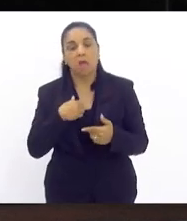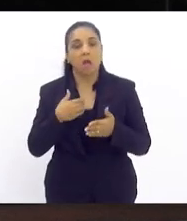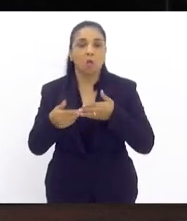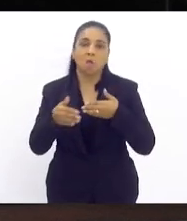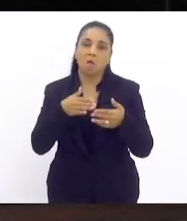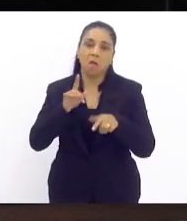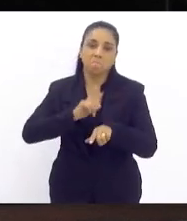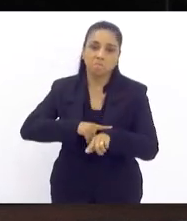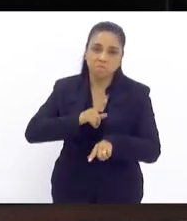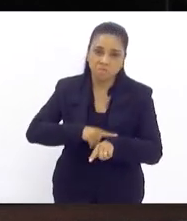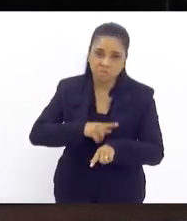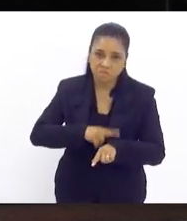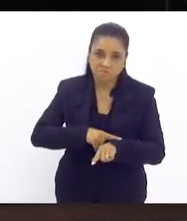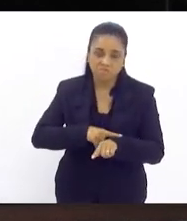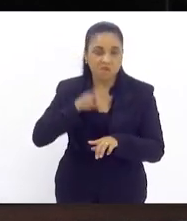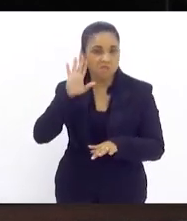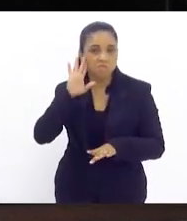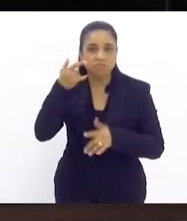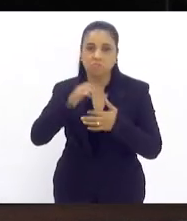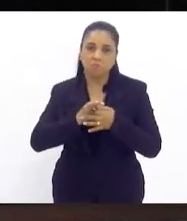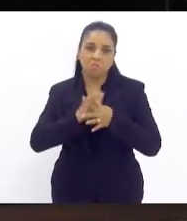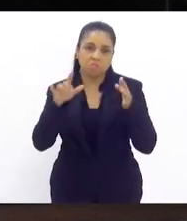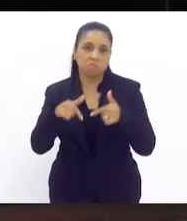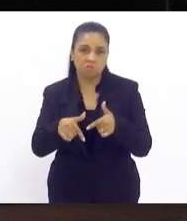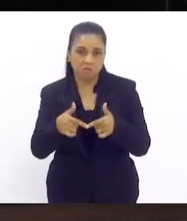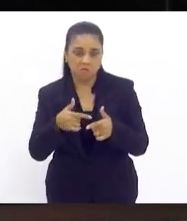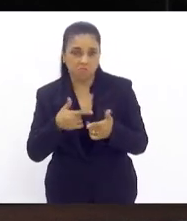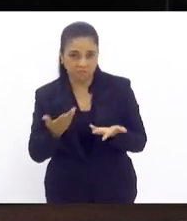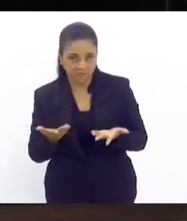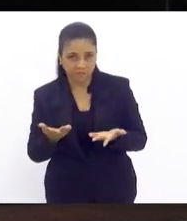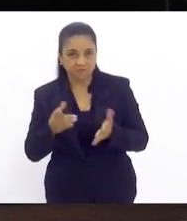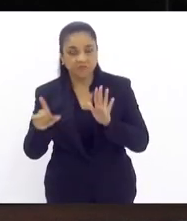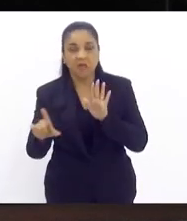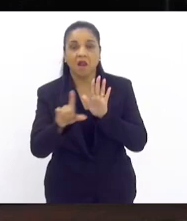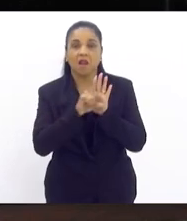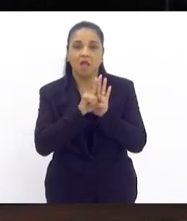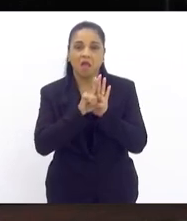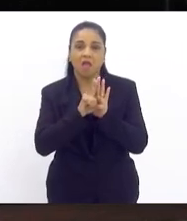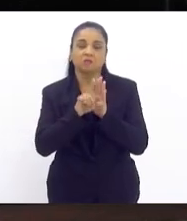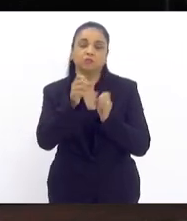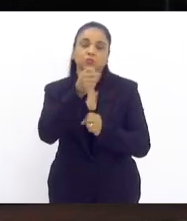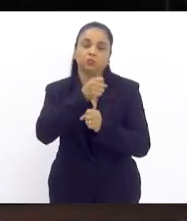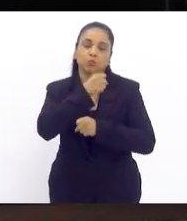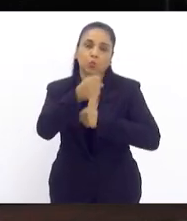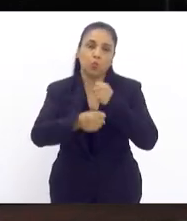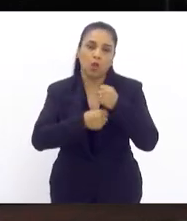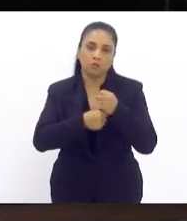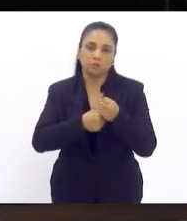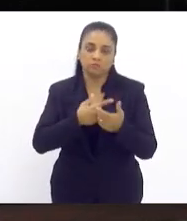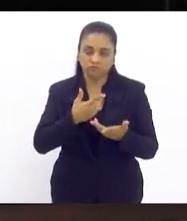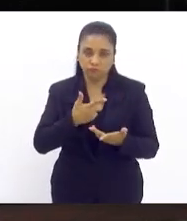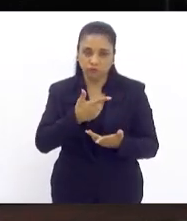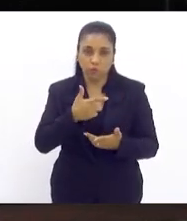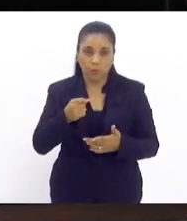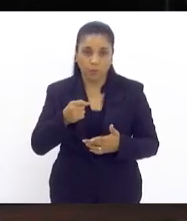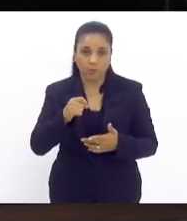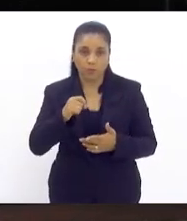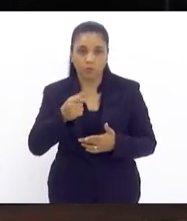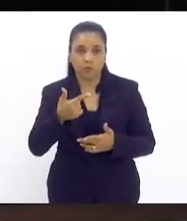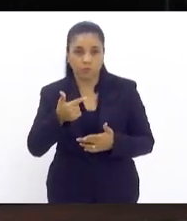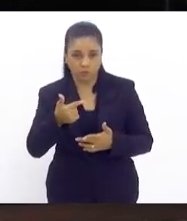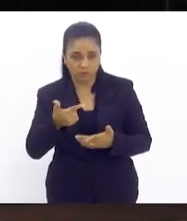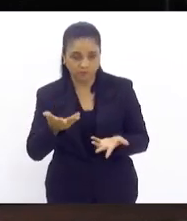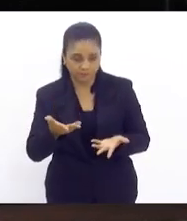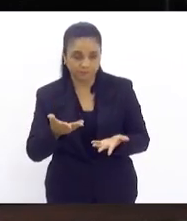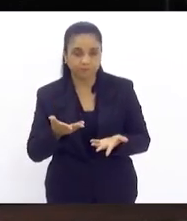também decidida nos termos da previsão da lei do ano de 2012. Acho que é importante a gente